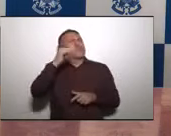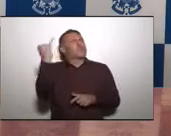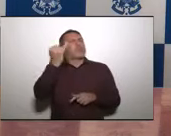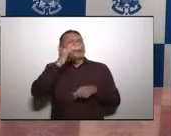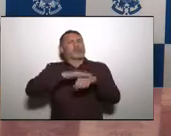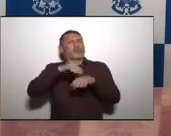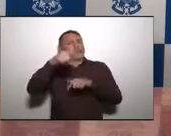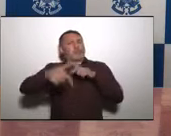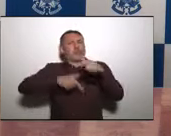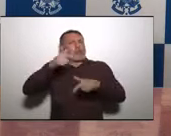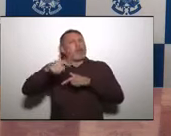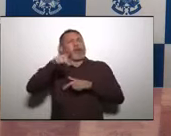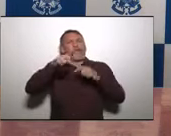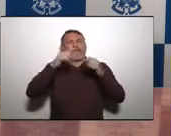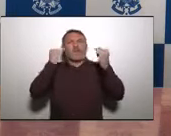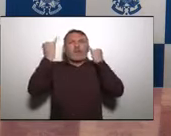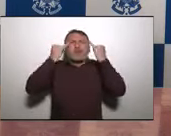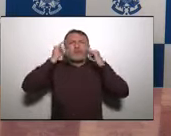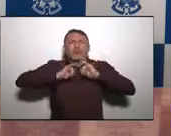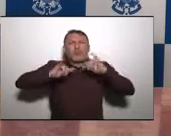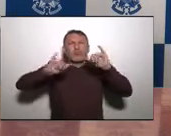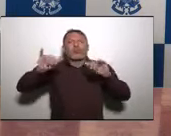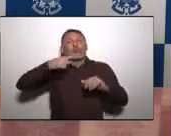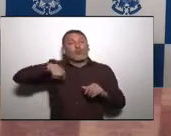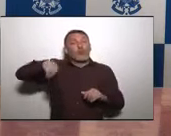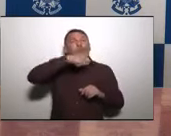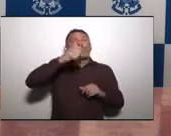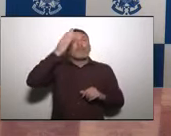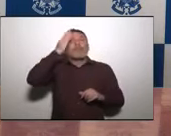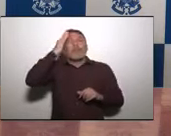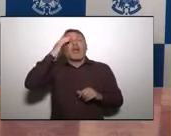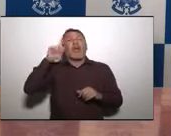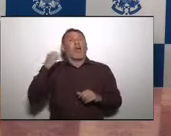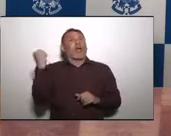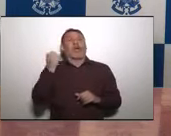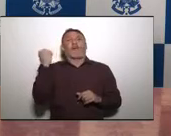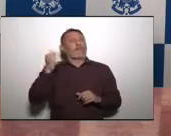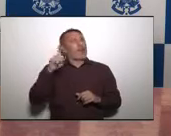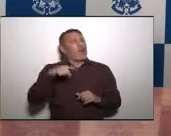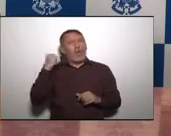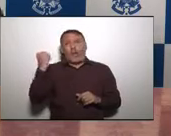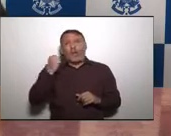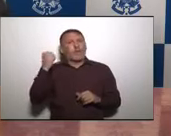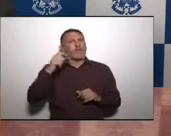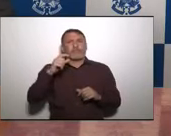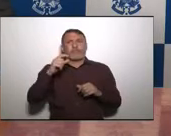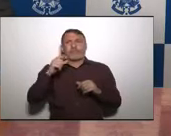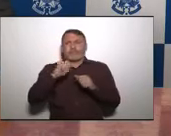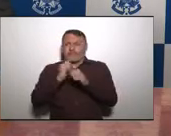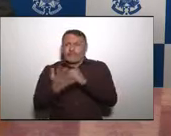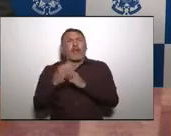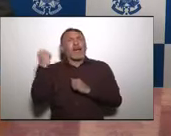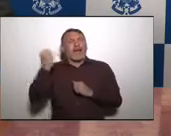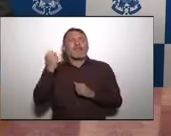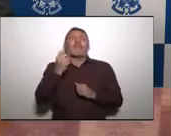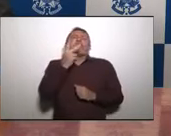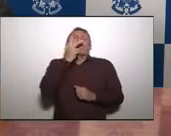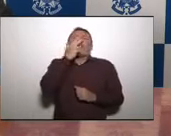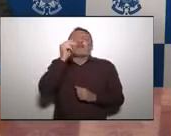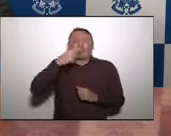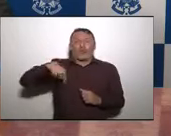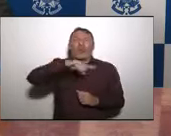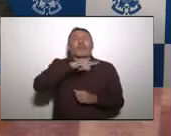de divulgação, que a gente possa compreender a gravidade da situação que a gente está vivendo. Nós temos essa mania e